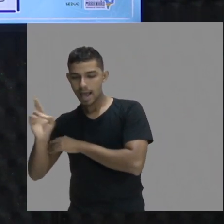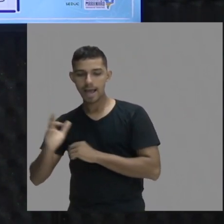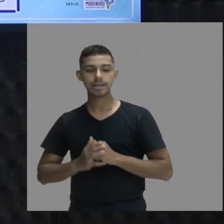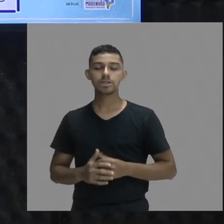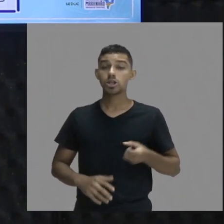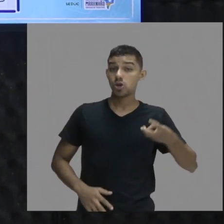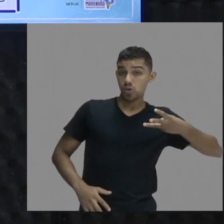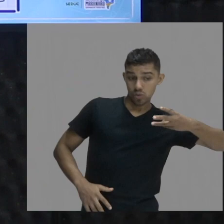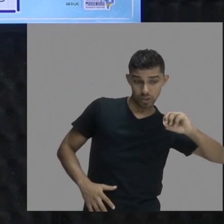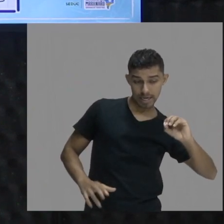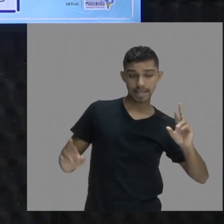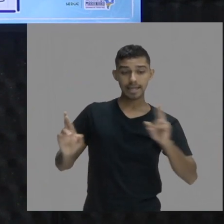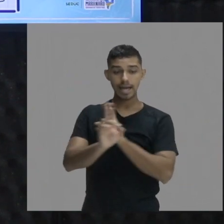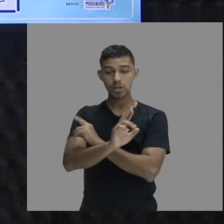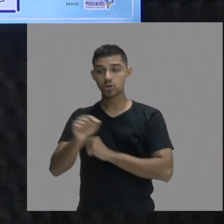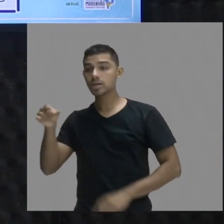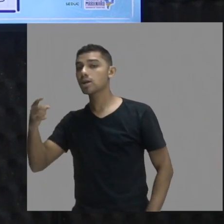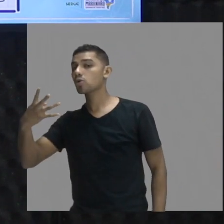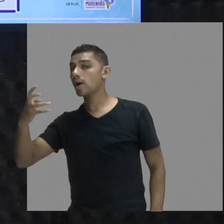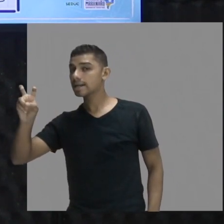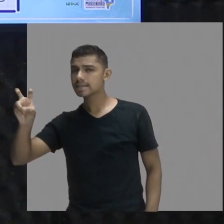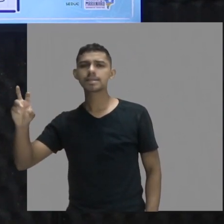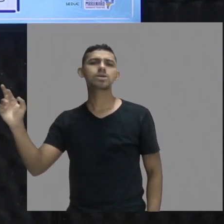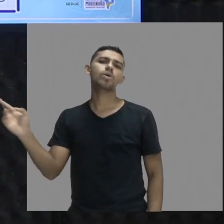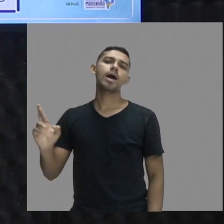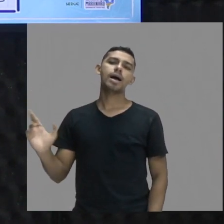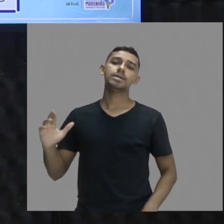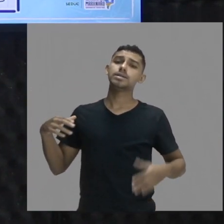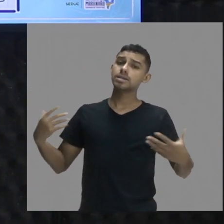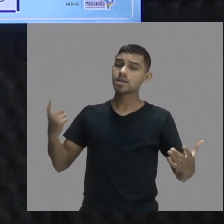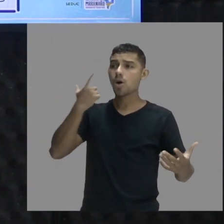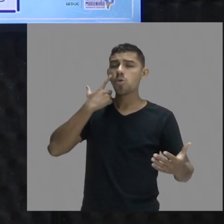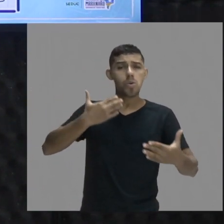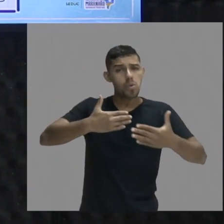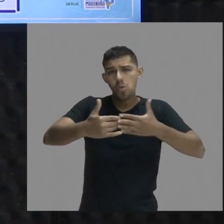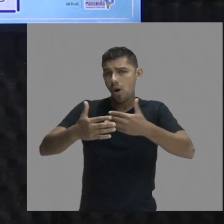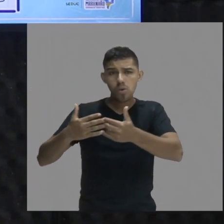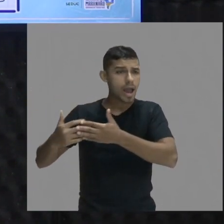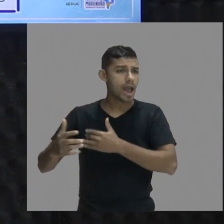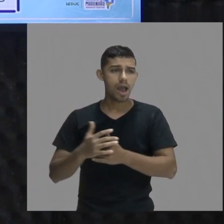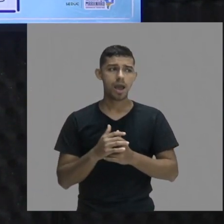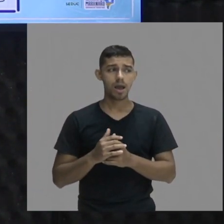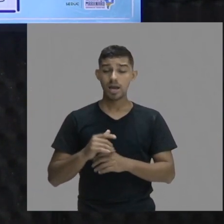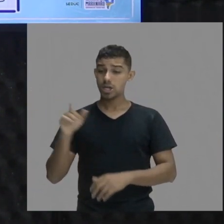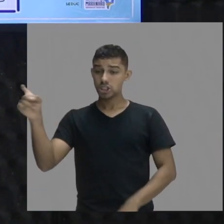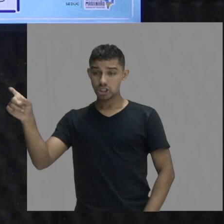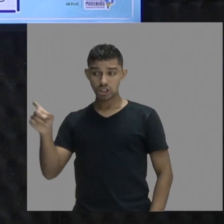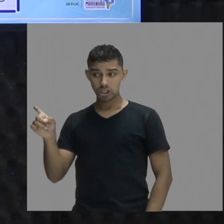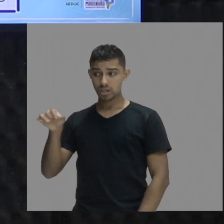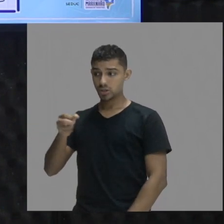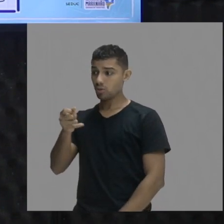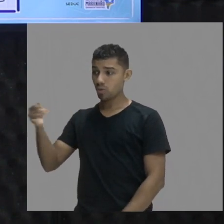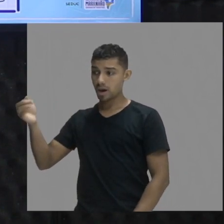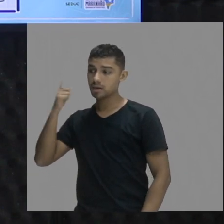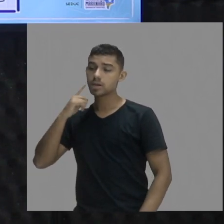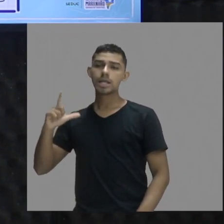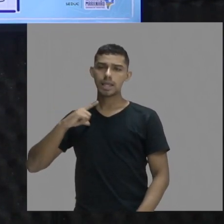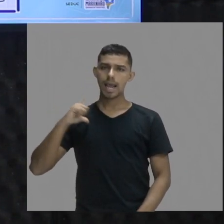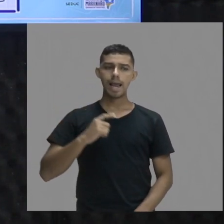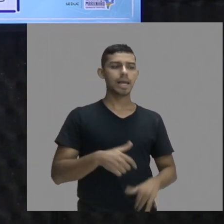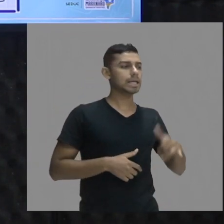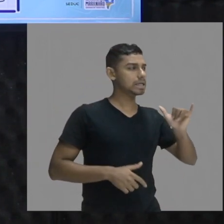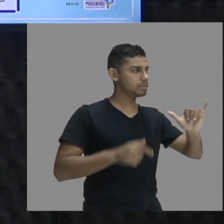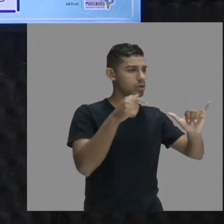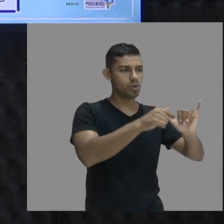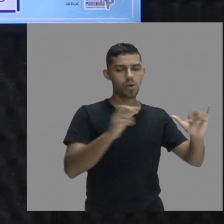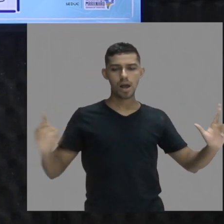está associado com R$45. Tá? Então, para qualquer valor de X aqui, você vai ter um valor de